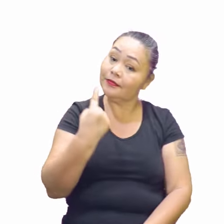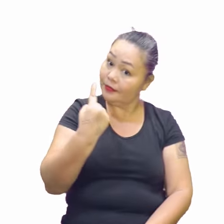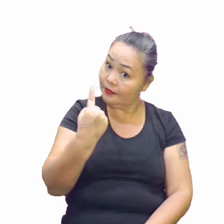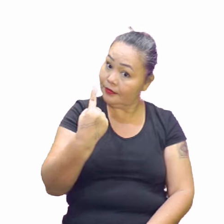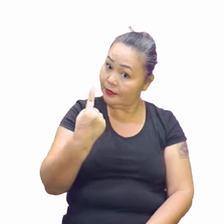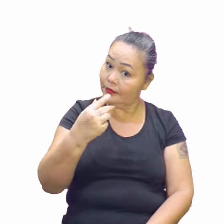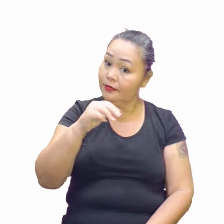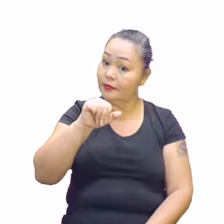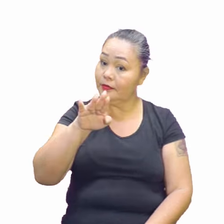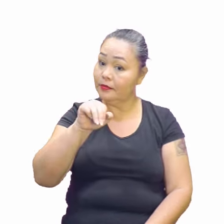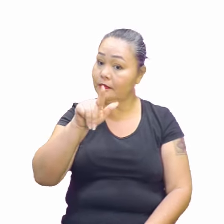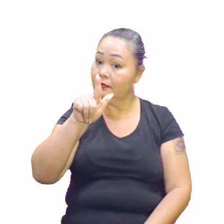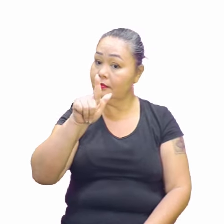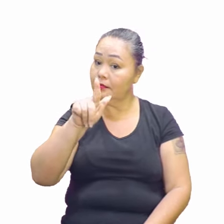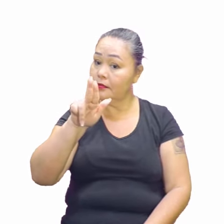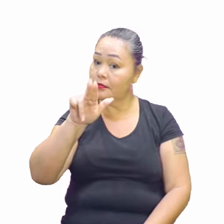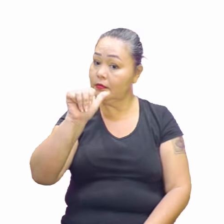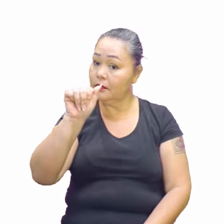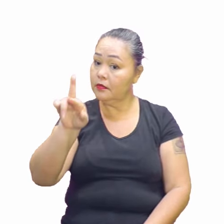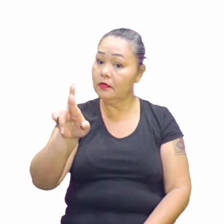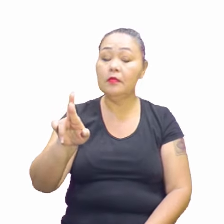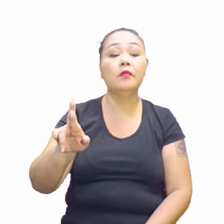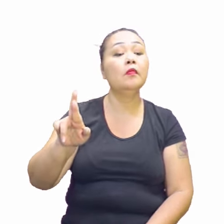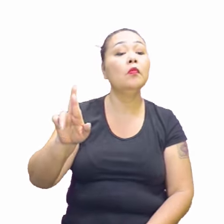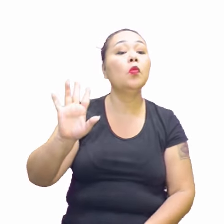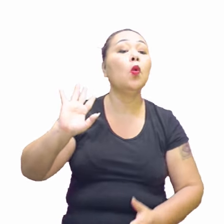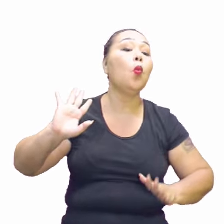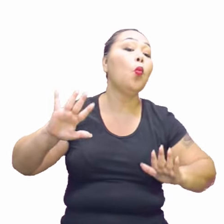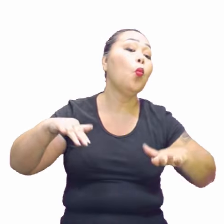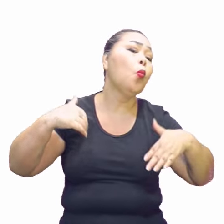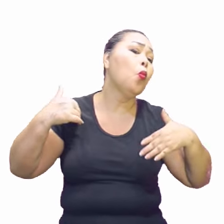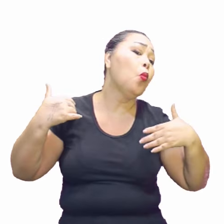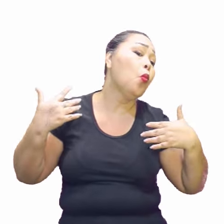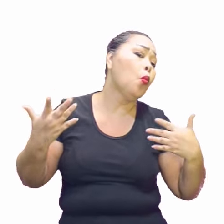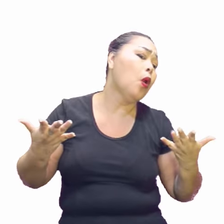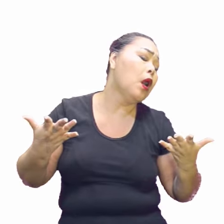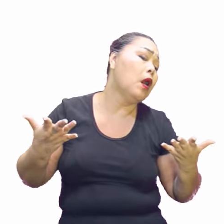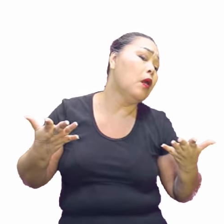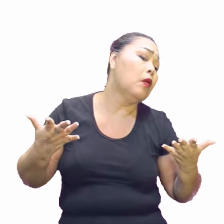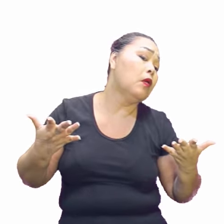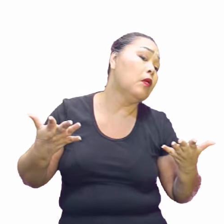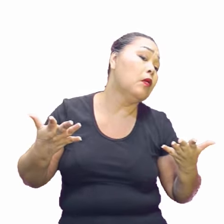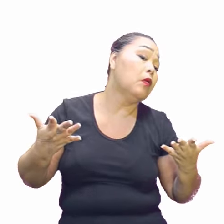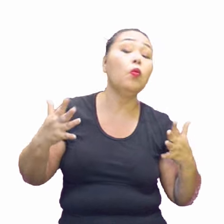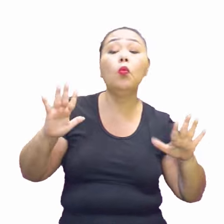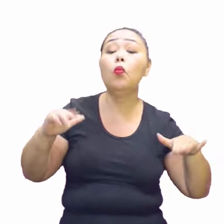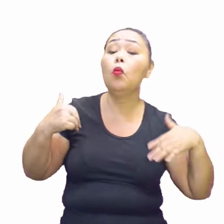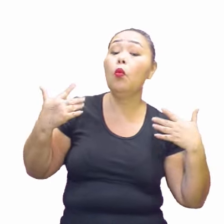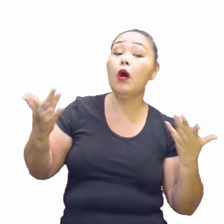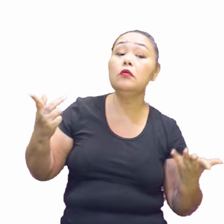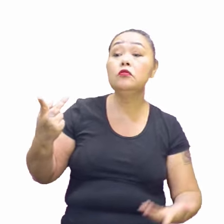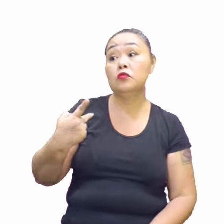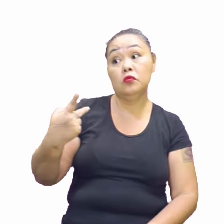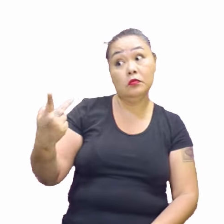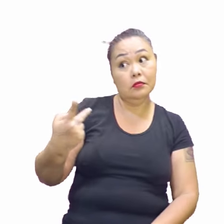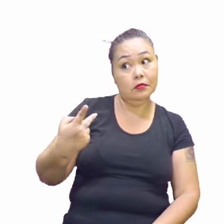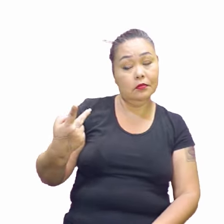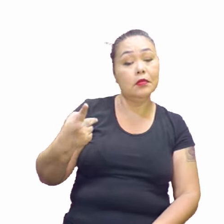no singular. Então, aqui, ó, qual? Olha aqui, o pronome interrogativo é esse primeiro aqui, ó. Qual